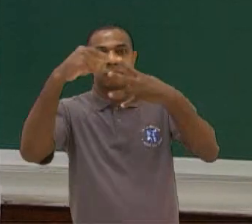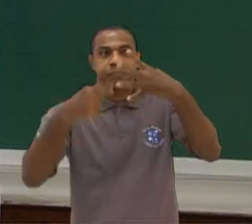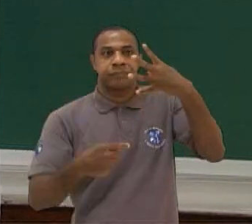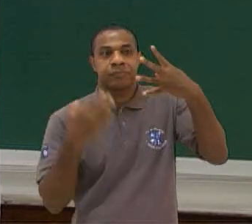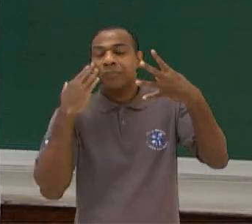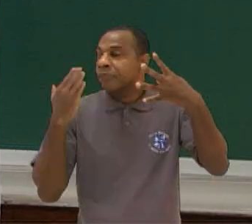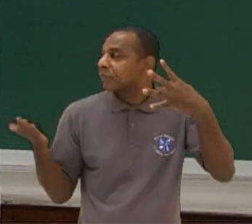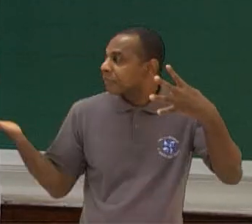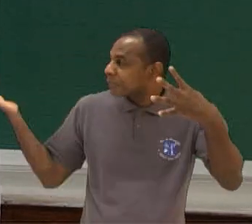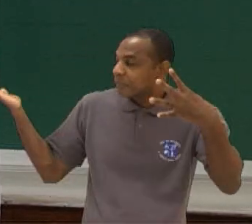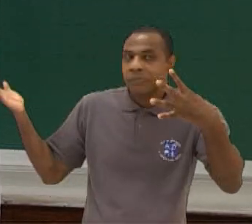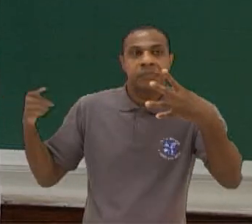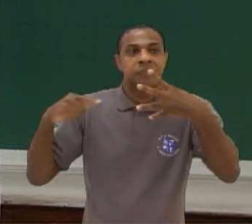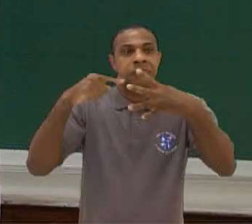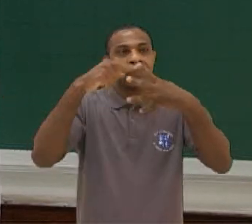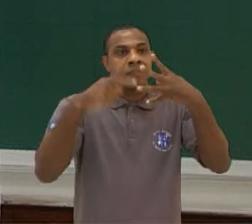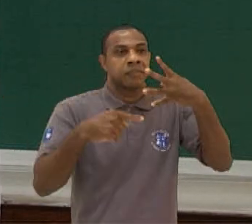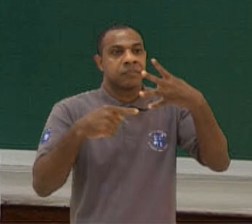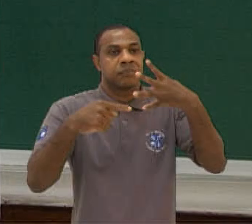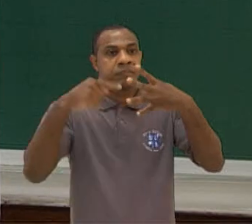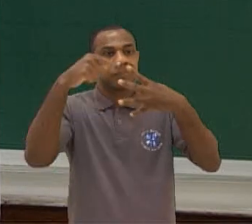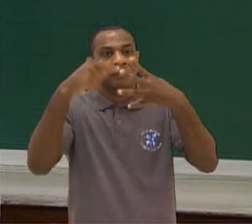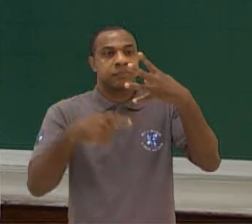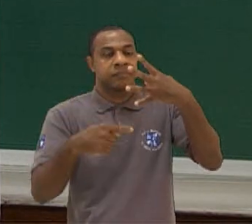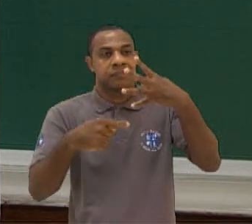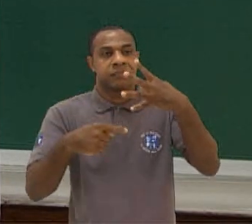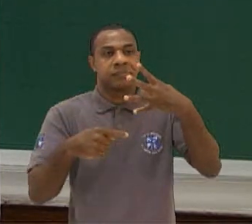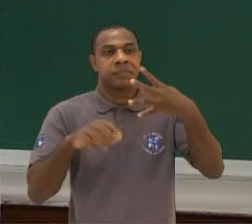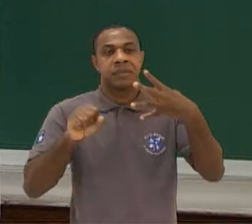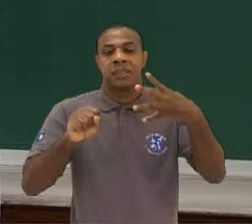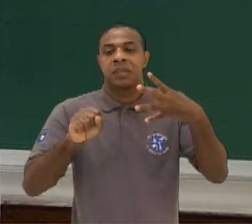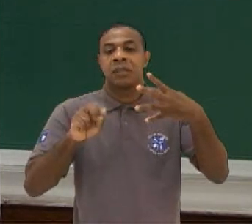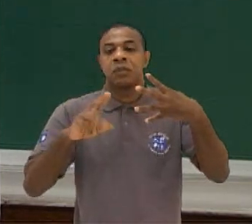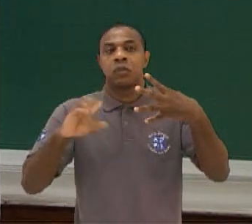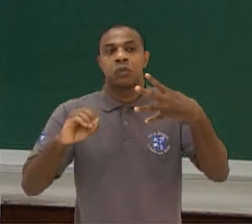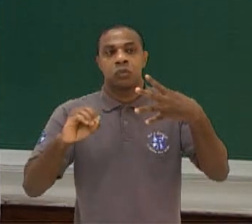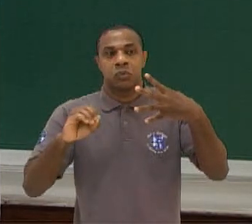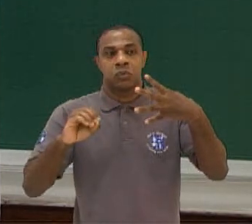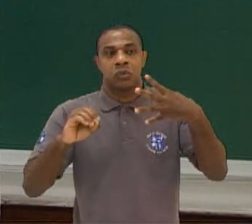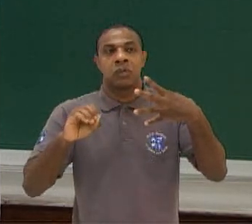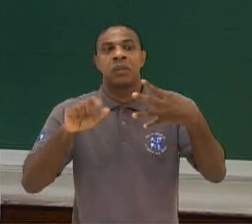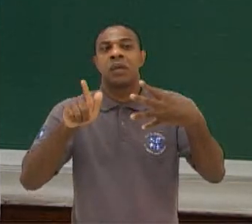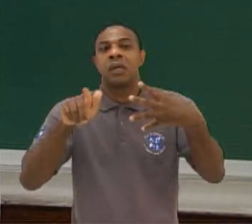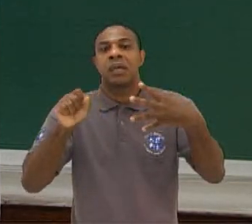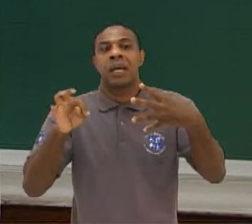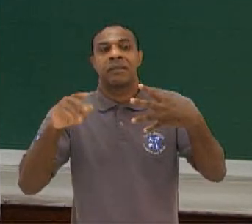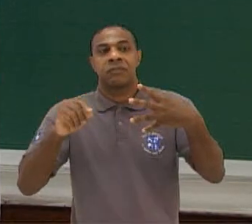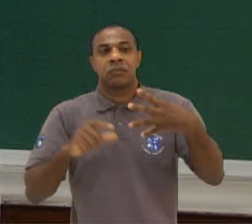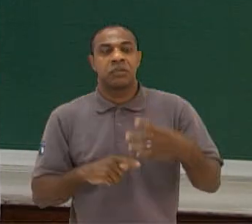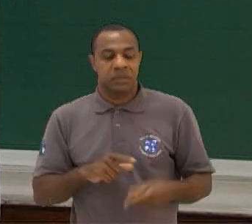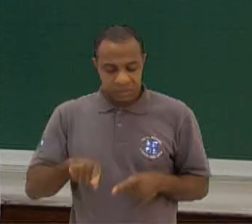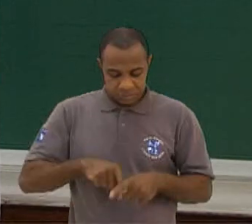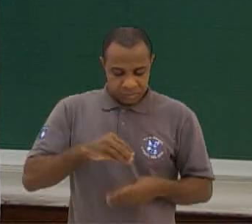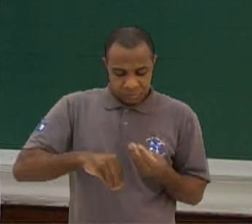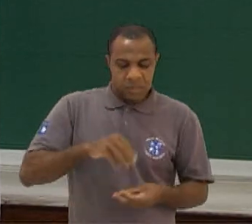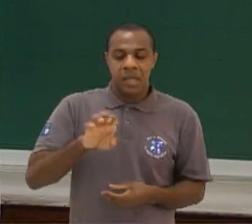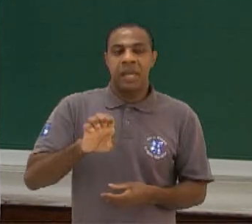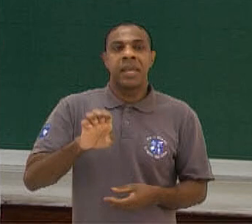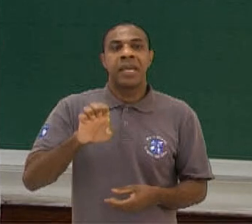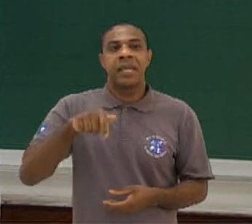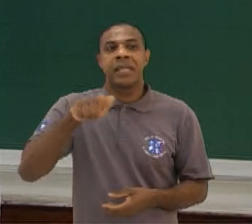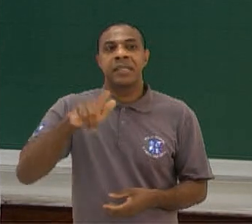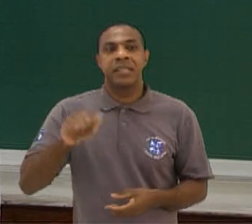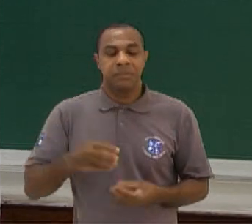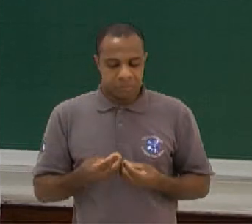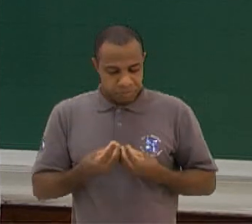já que tem ácido clorídrico, que é o suco gástrico, e eu tenho a pepsina. A pepsina é uma enzima que vai fazer a degradação